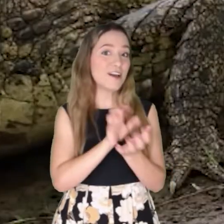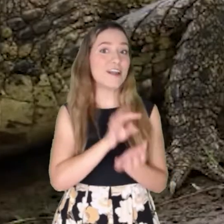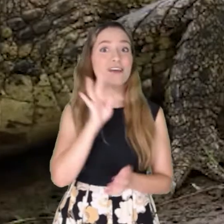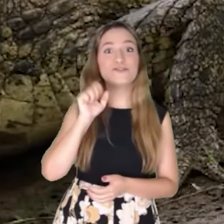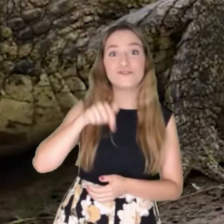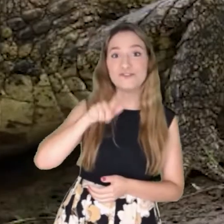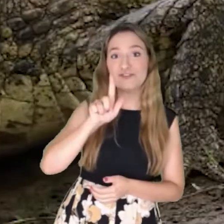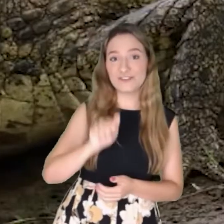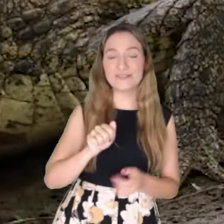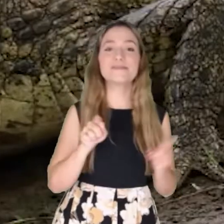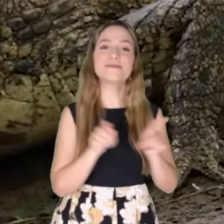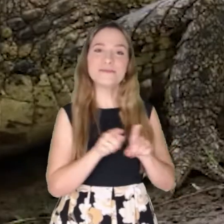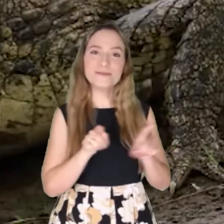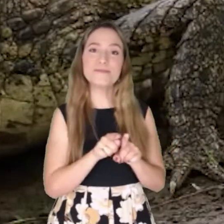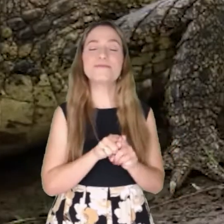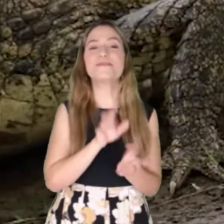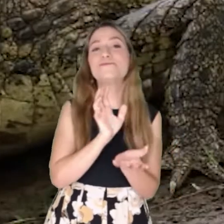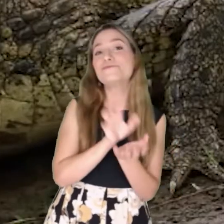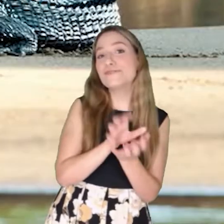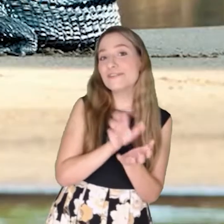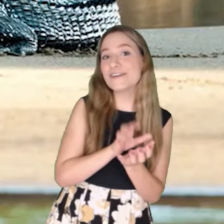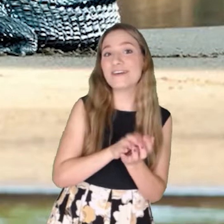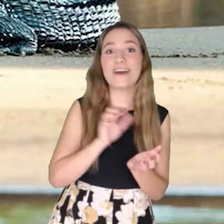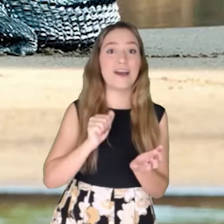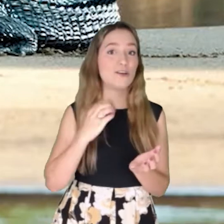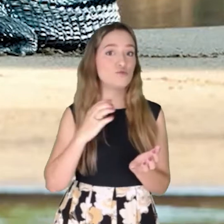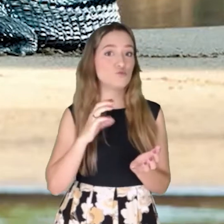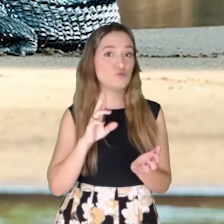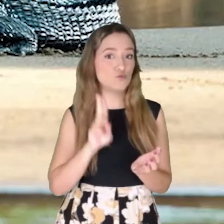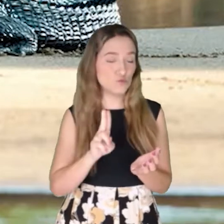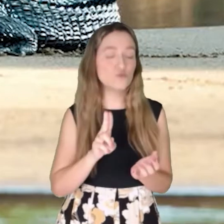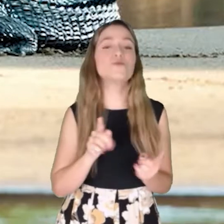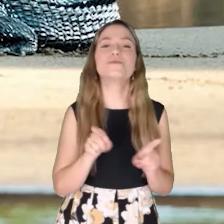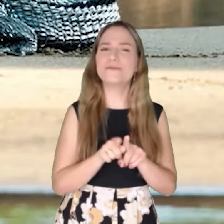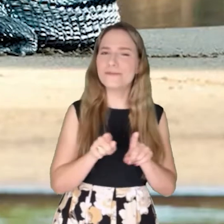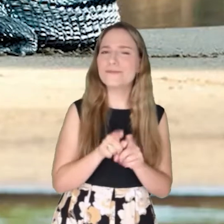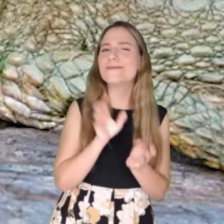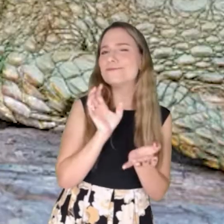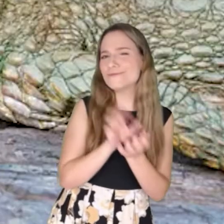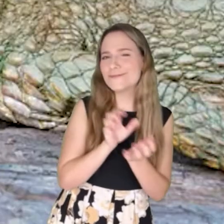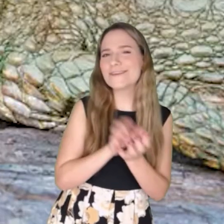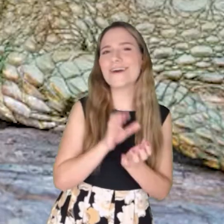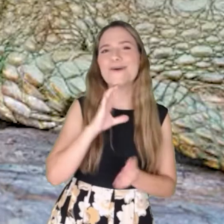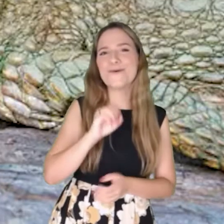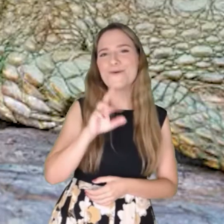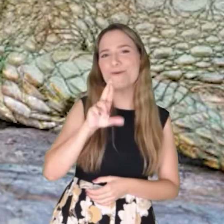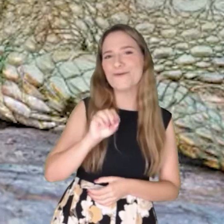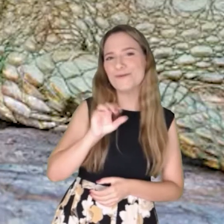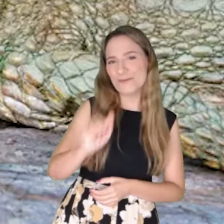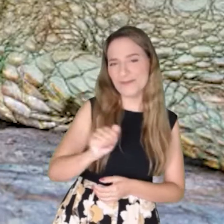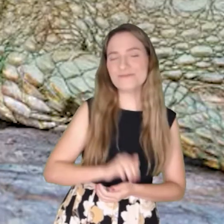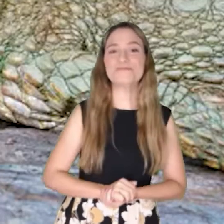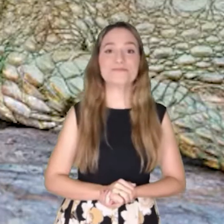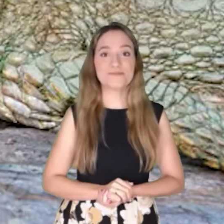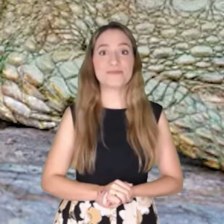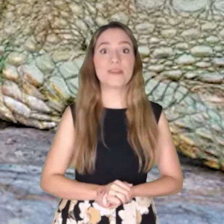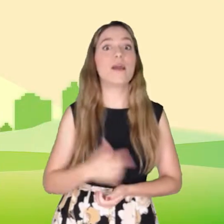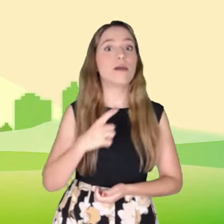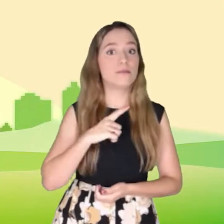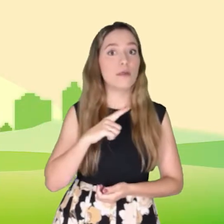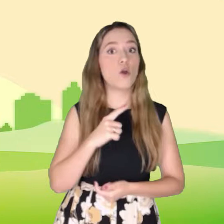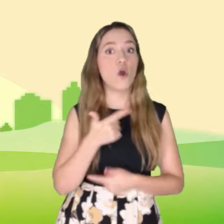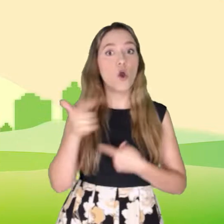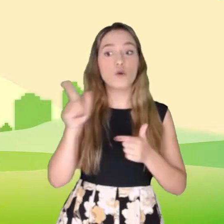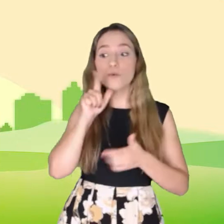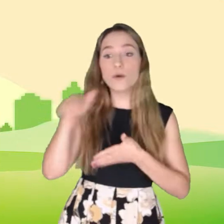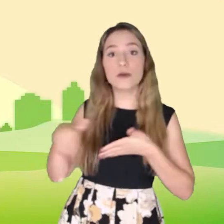o jacaré-tinga, o jacaré-açu e também o jacaré-coroa.